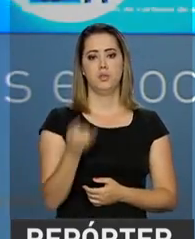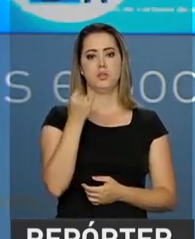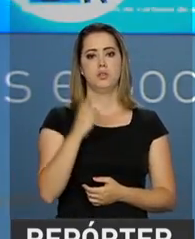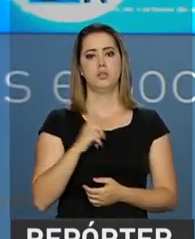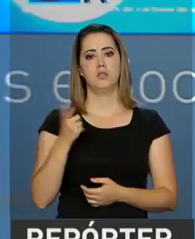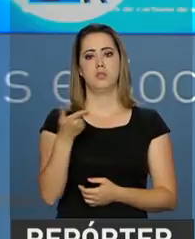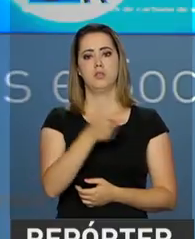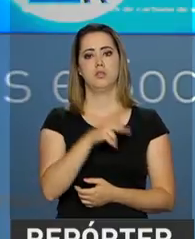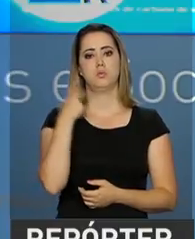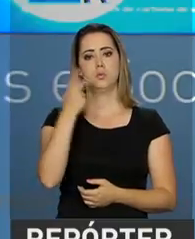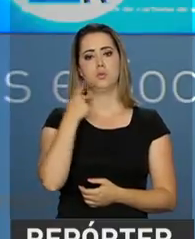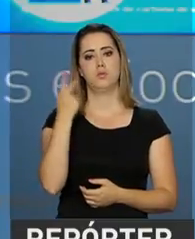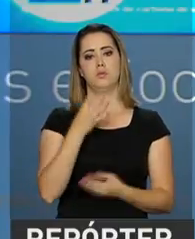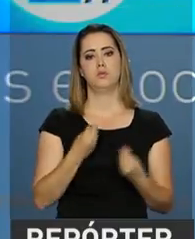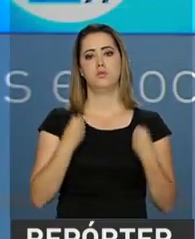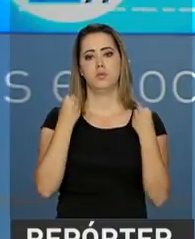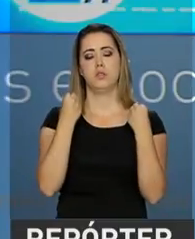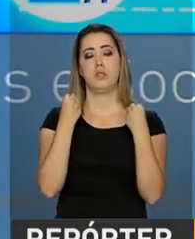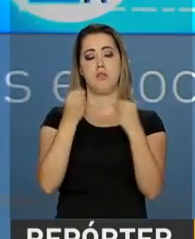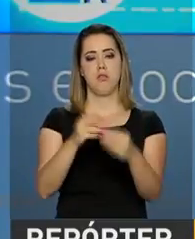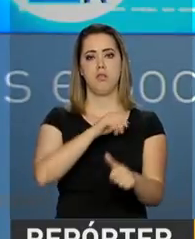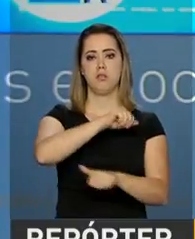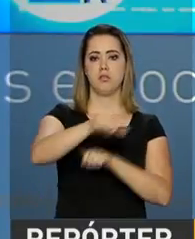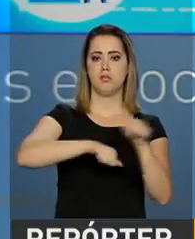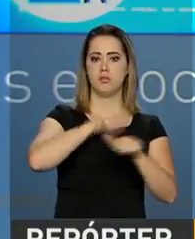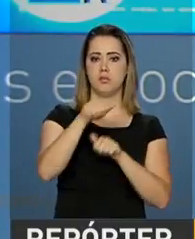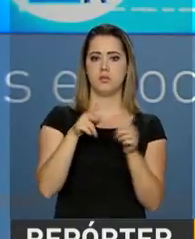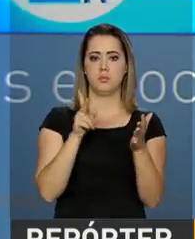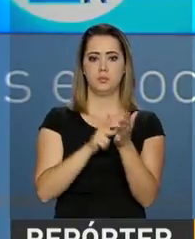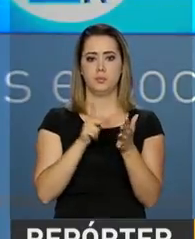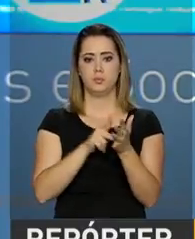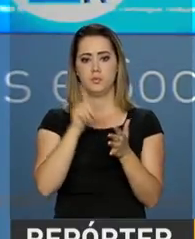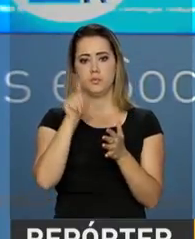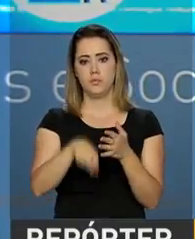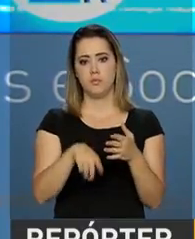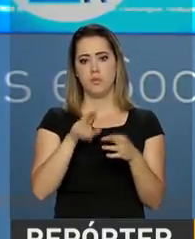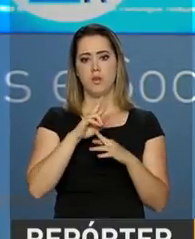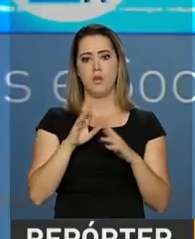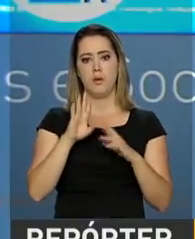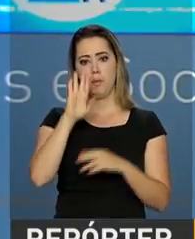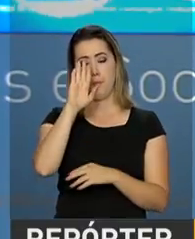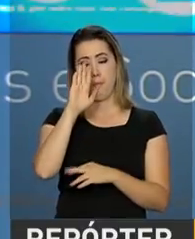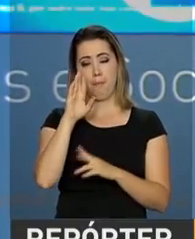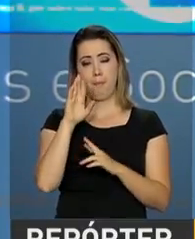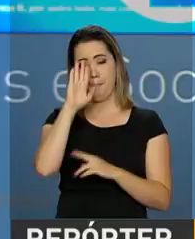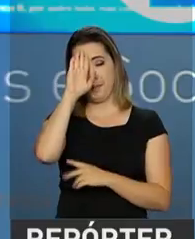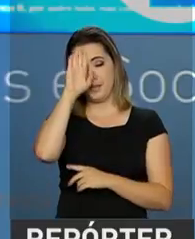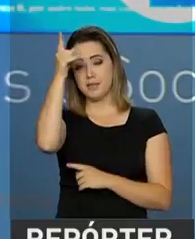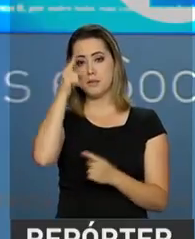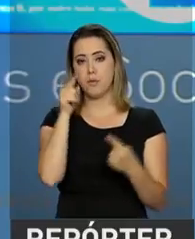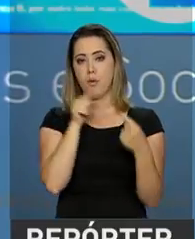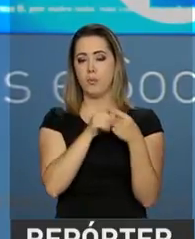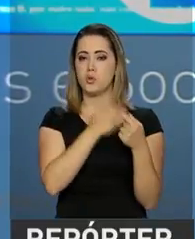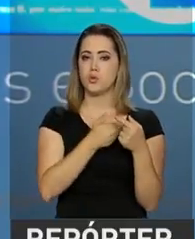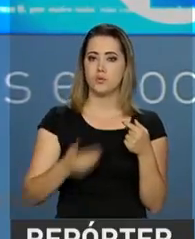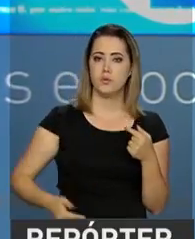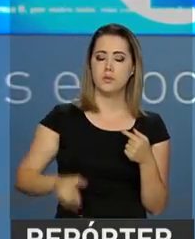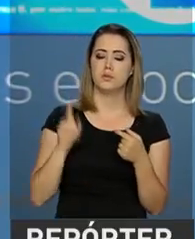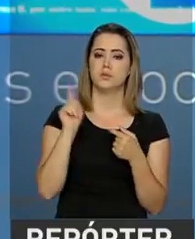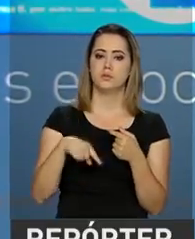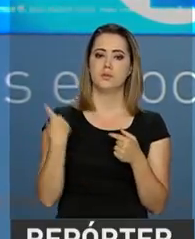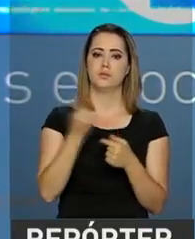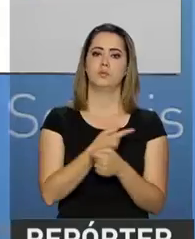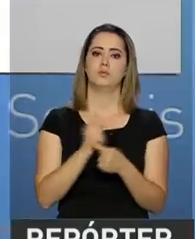públicas que modifiquem essa realidade é uma grande prioridade, porque para a nossa sociedade isso é uma